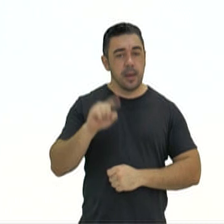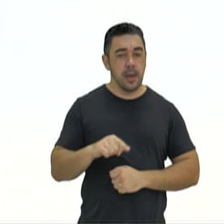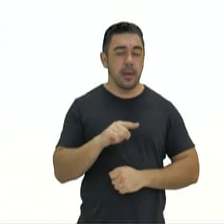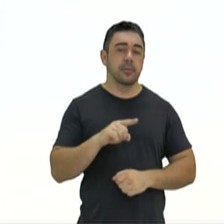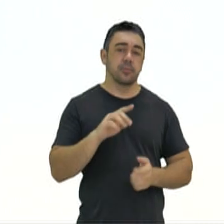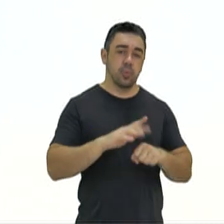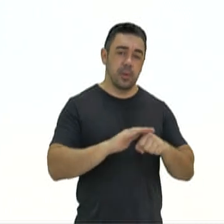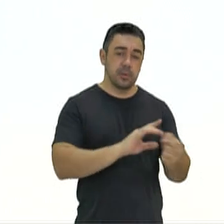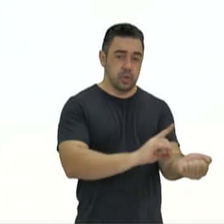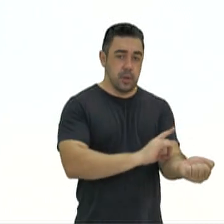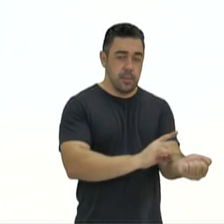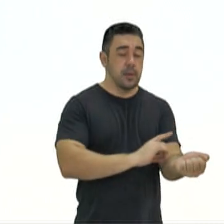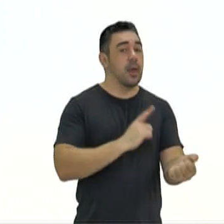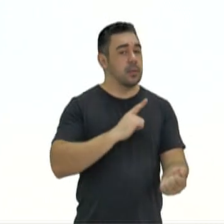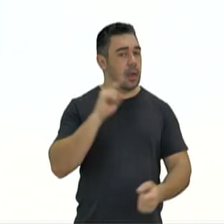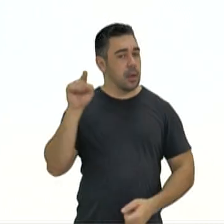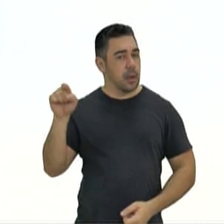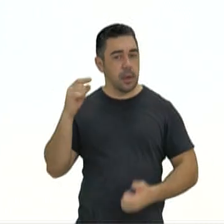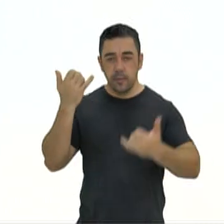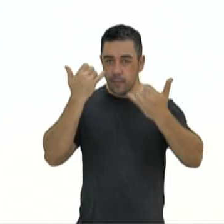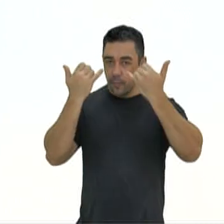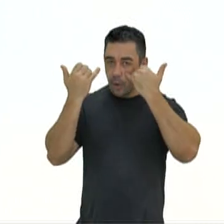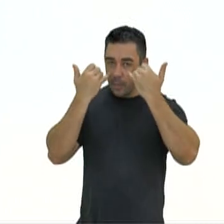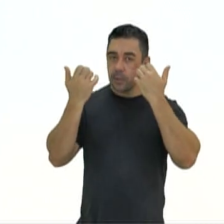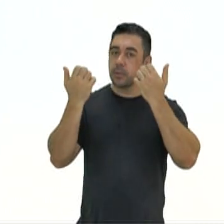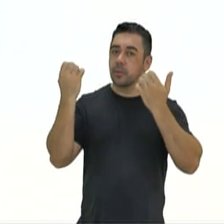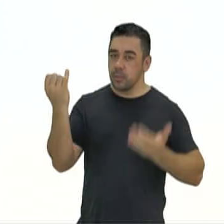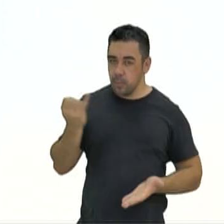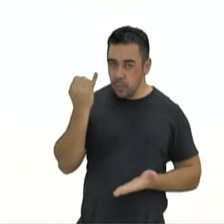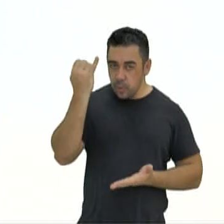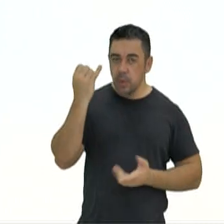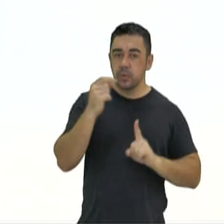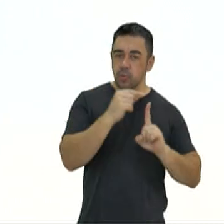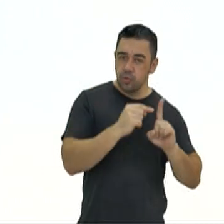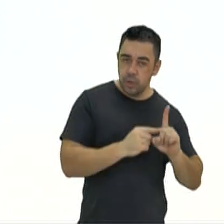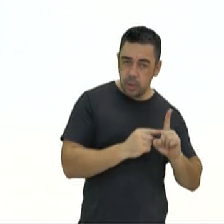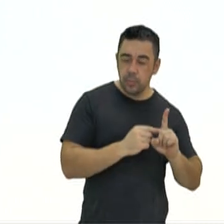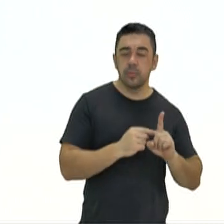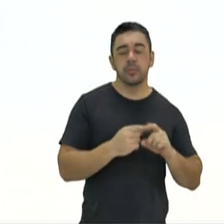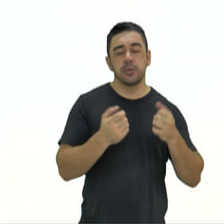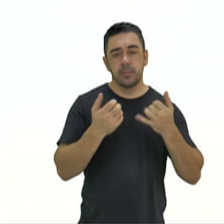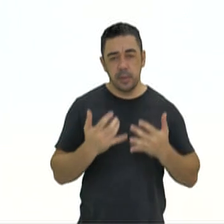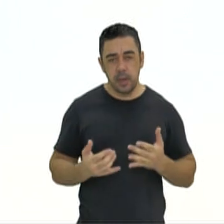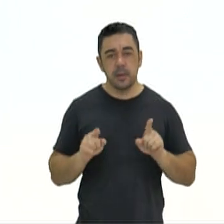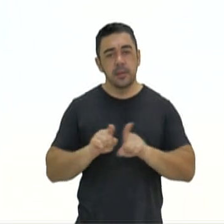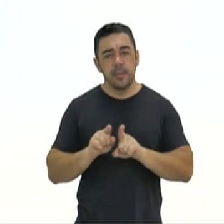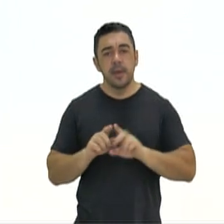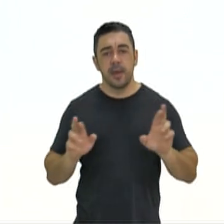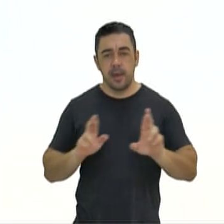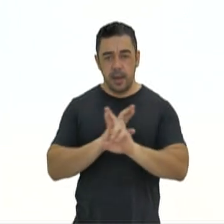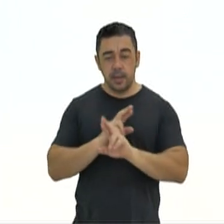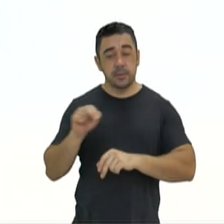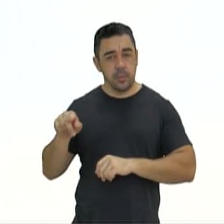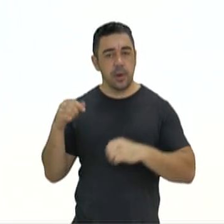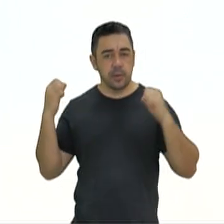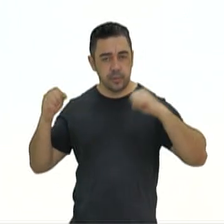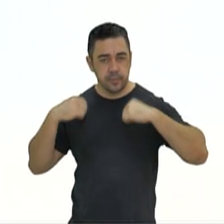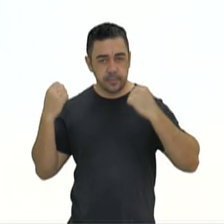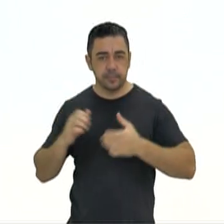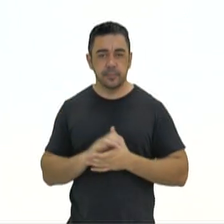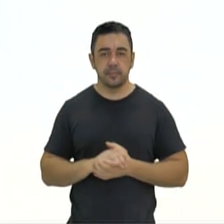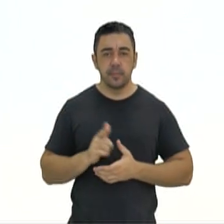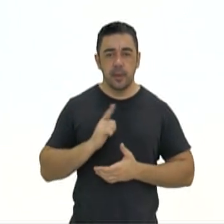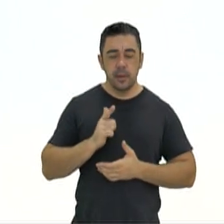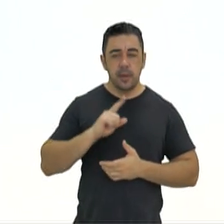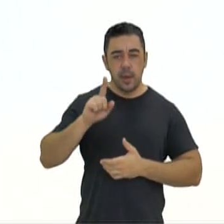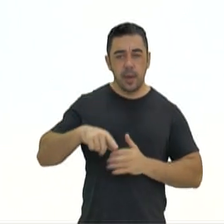informações importantes sobre o diabetes, os tipos de diabetes e também os pontos em relação ao exercício físico e o American